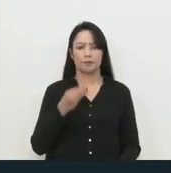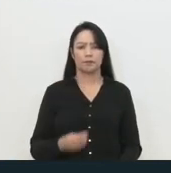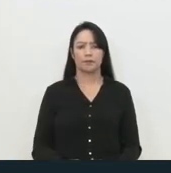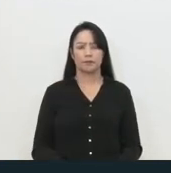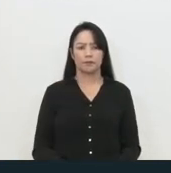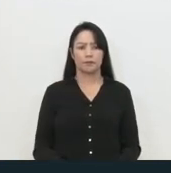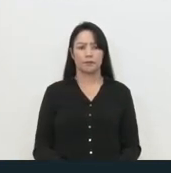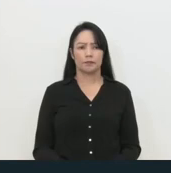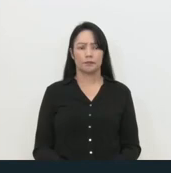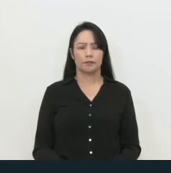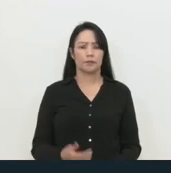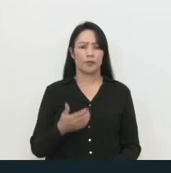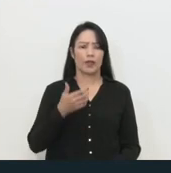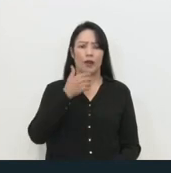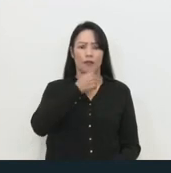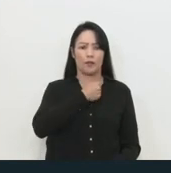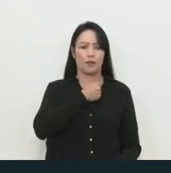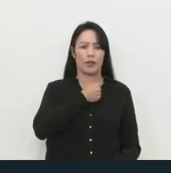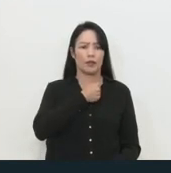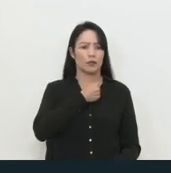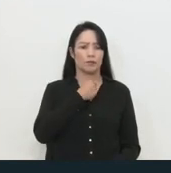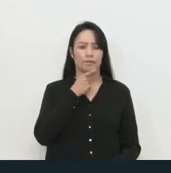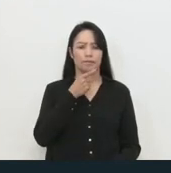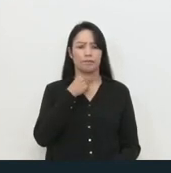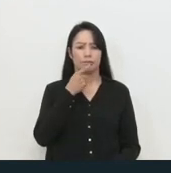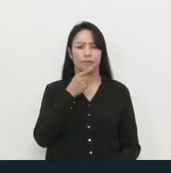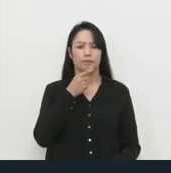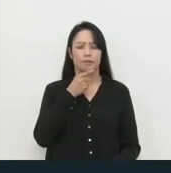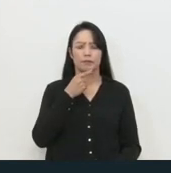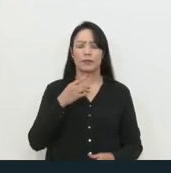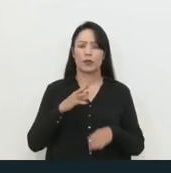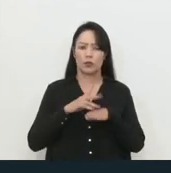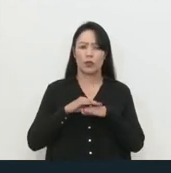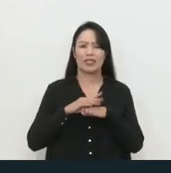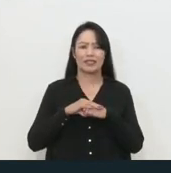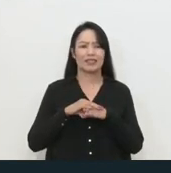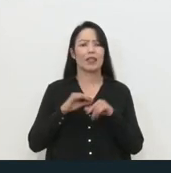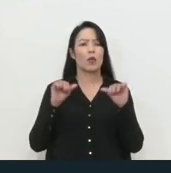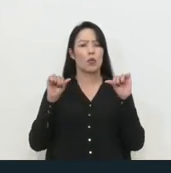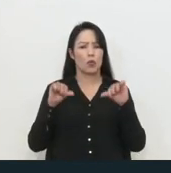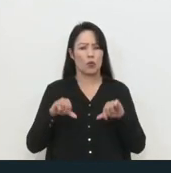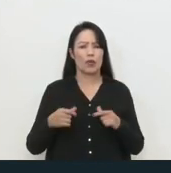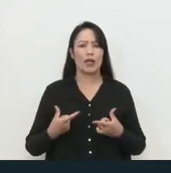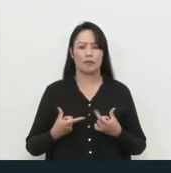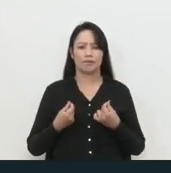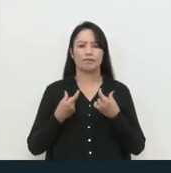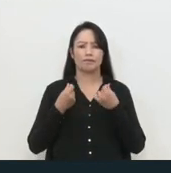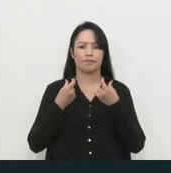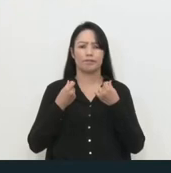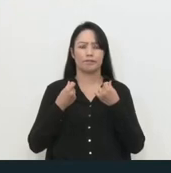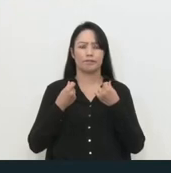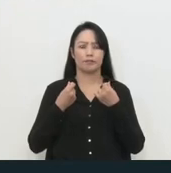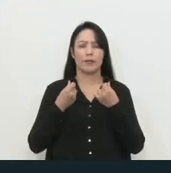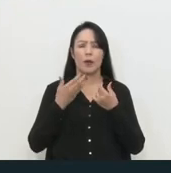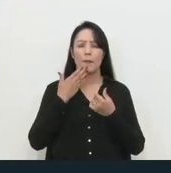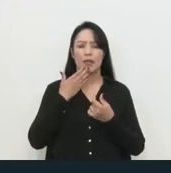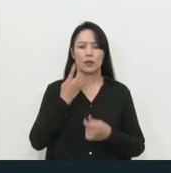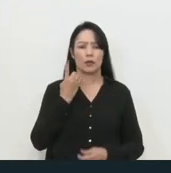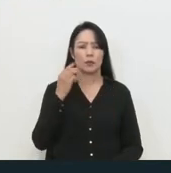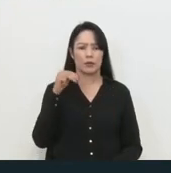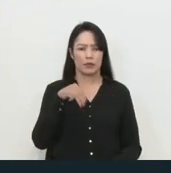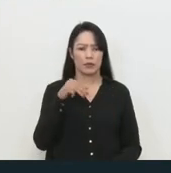se salvar dessa doença maligna que é esse câncer então eu gostaria que ele pediu um minuto